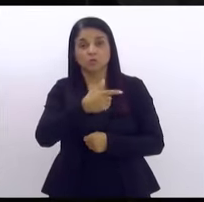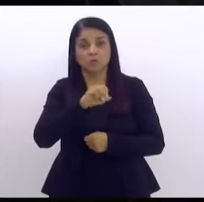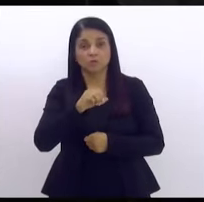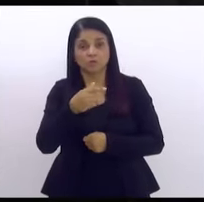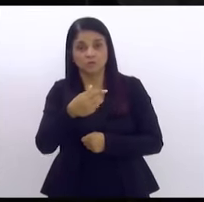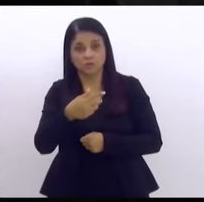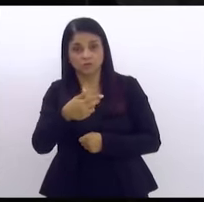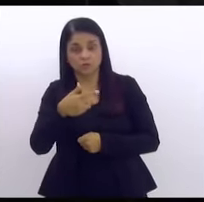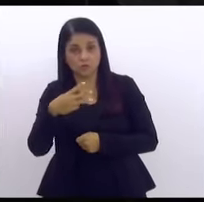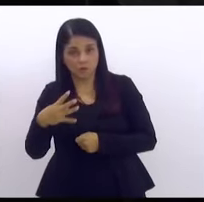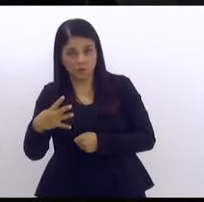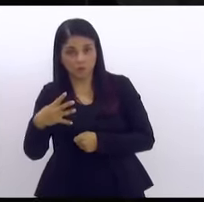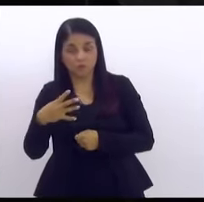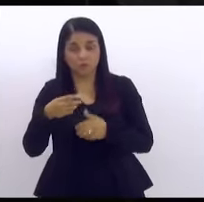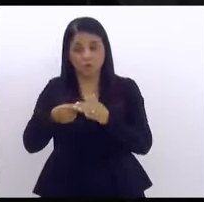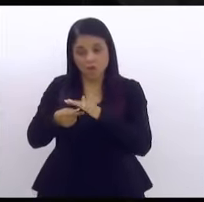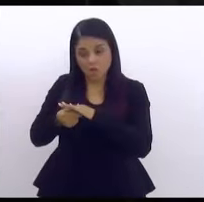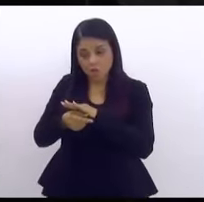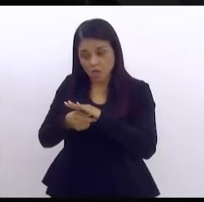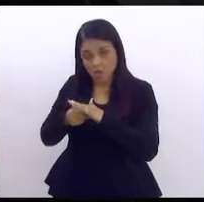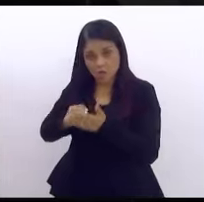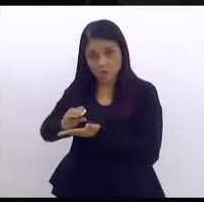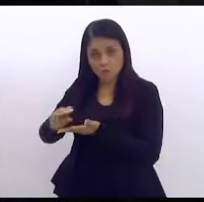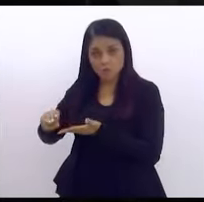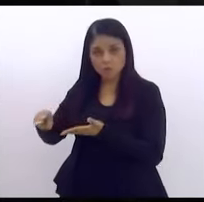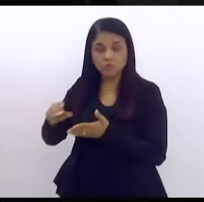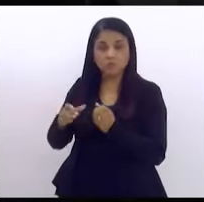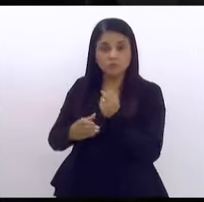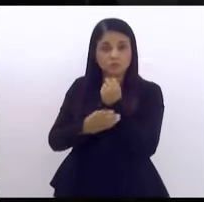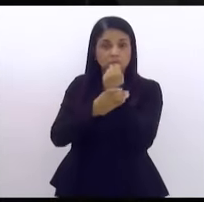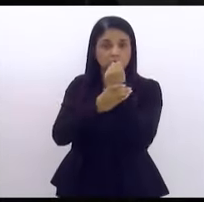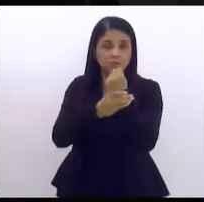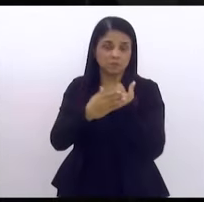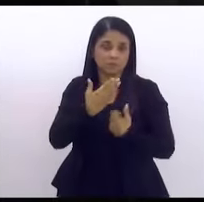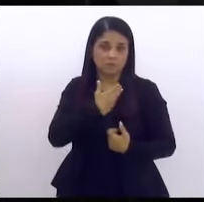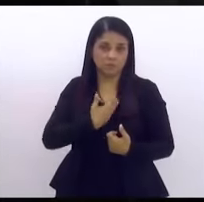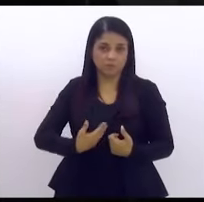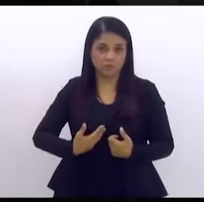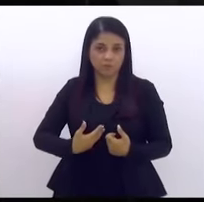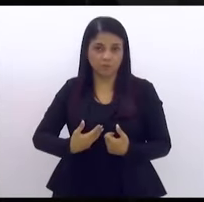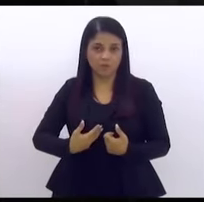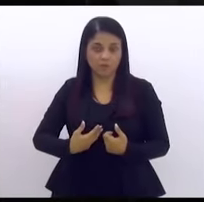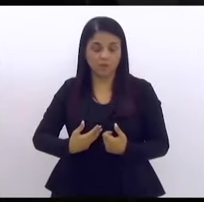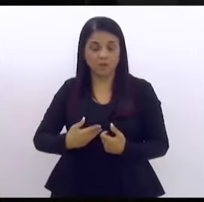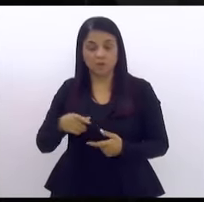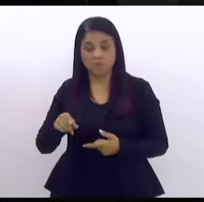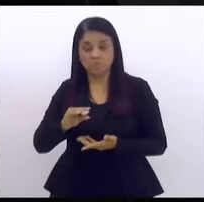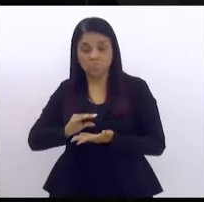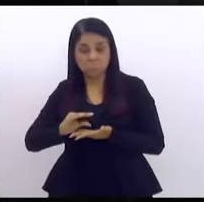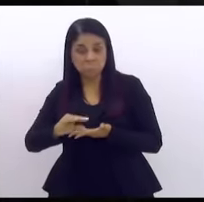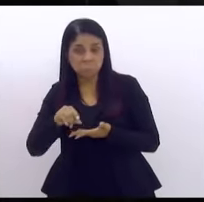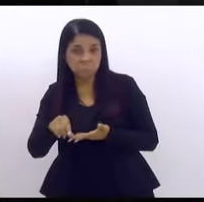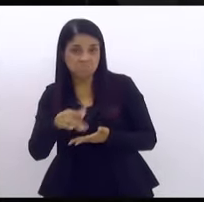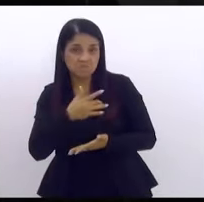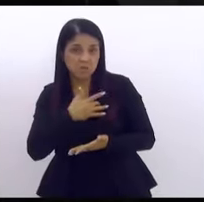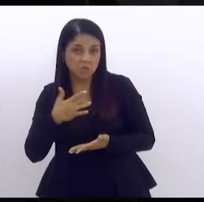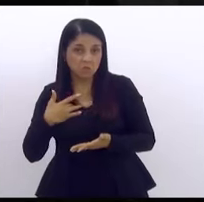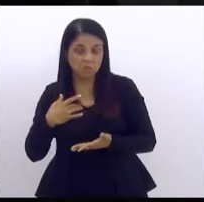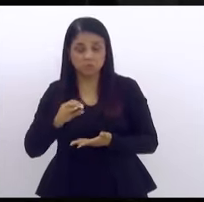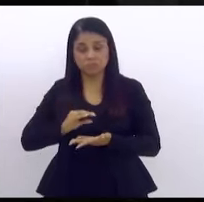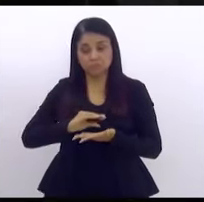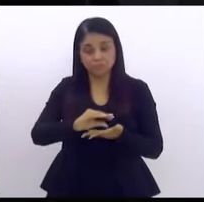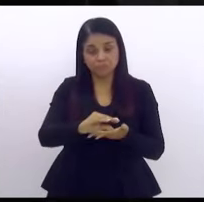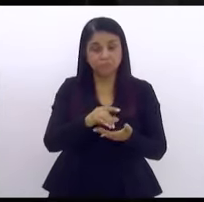recursos, por exemplo, para a área de segurança pública, do que para a área da saúde e para a área da